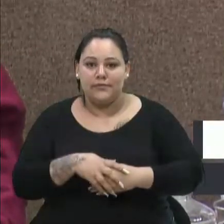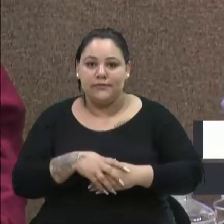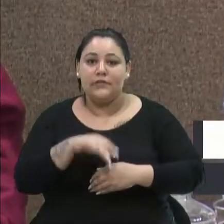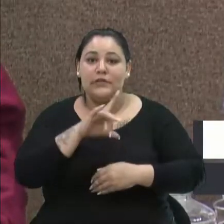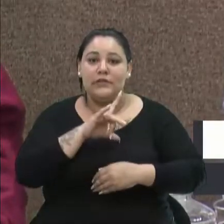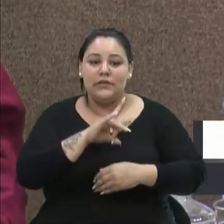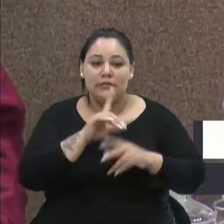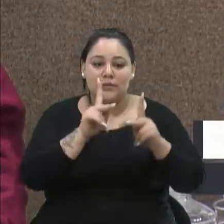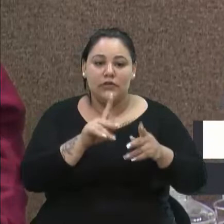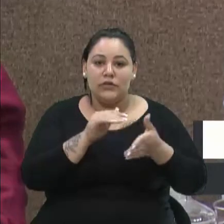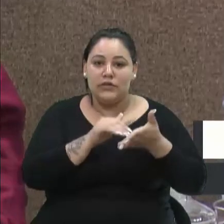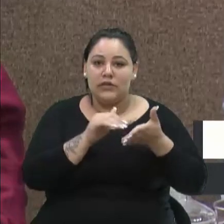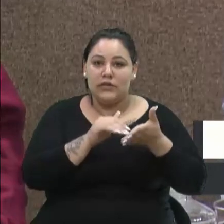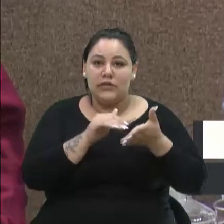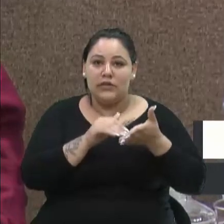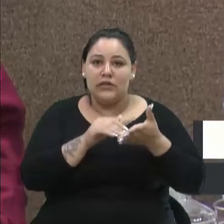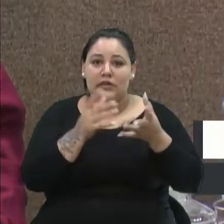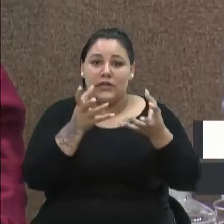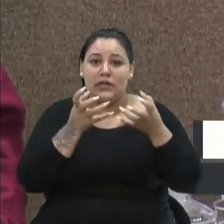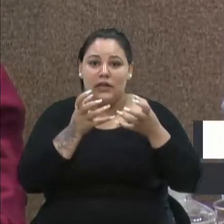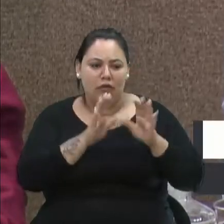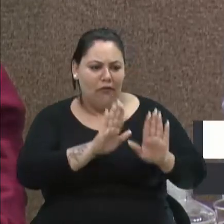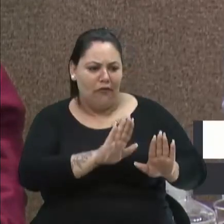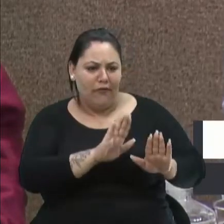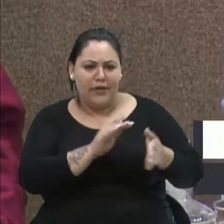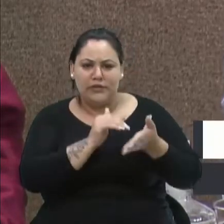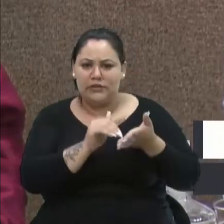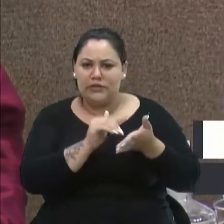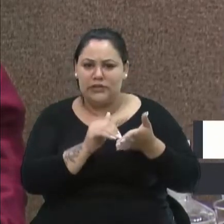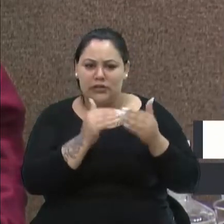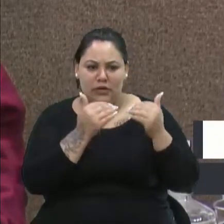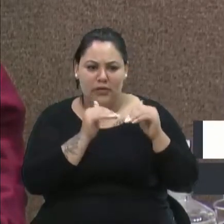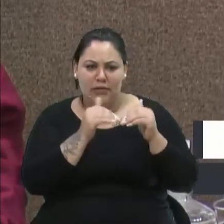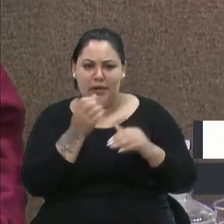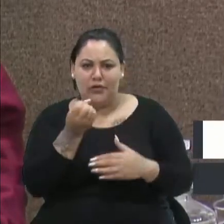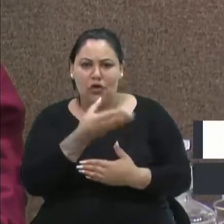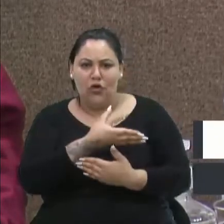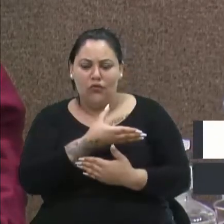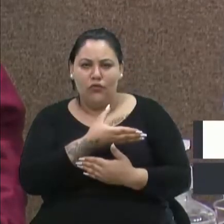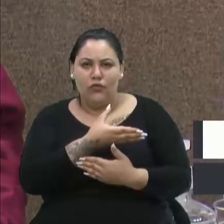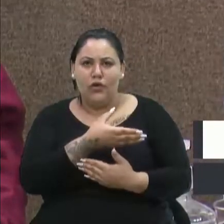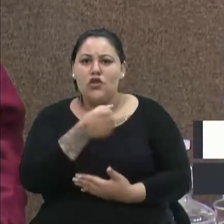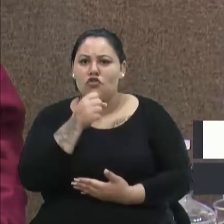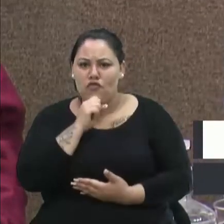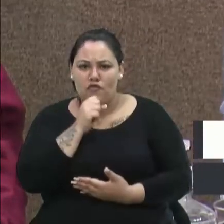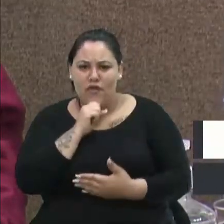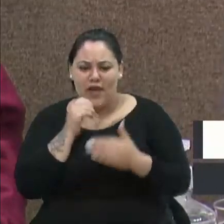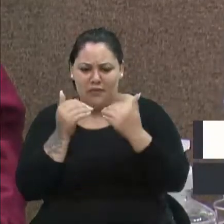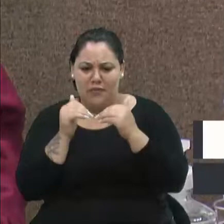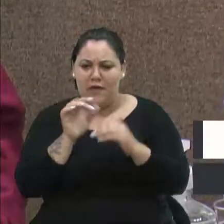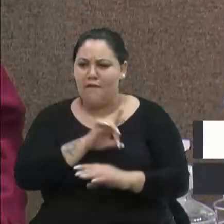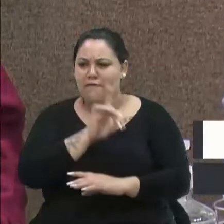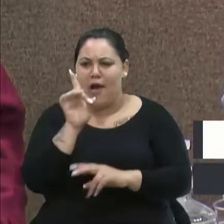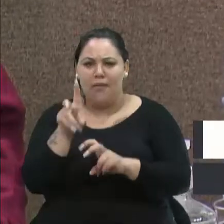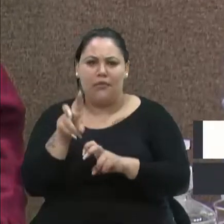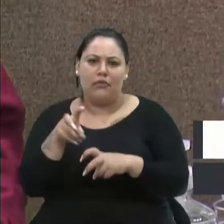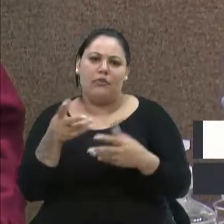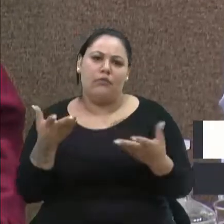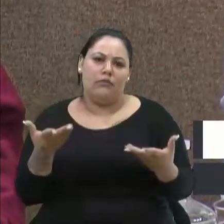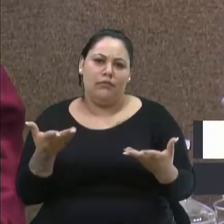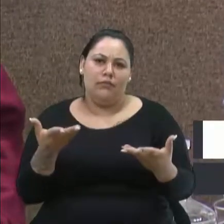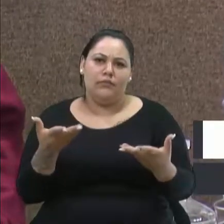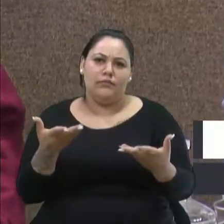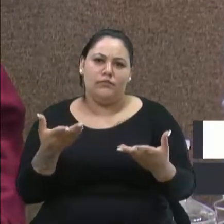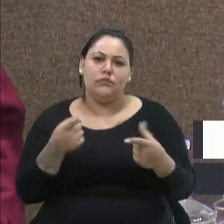secretarias aqui querendo que os caminhões fiquem na secretaria, os caminhões novos, e os caminhões velhos, sucateados da secretaria, vá para o interior. Então, por